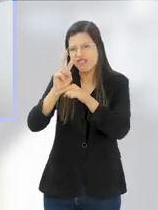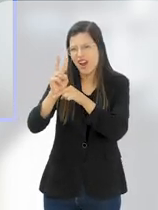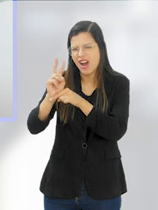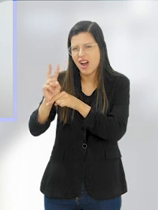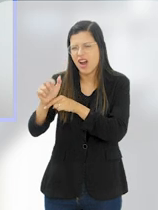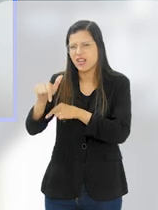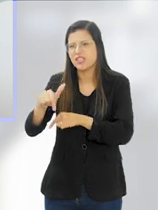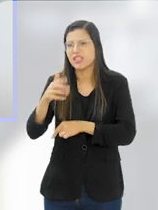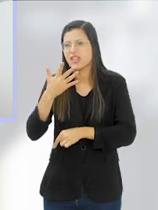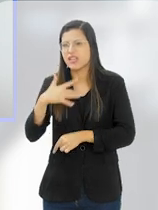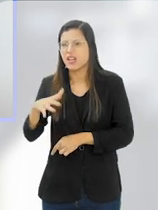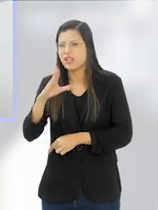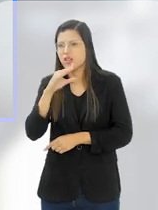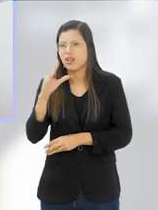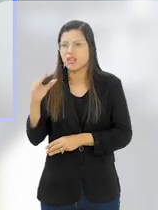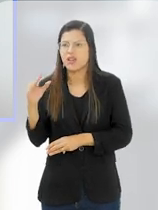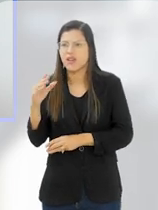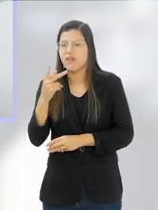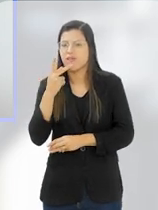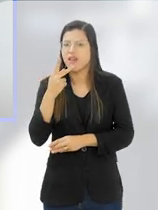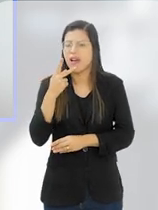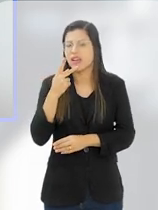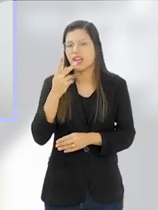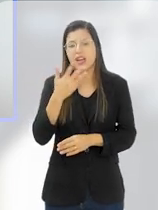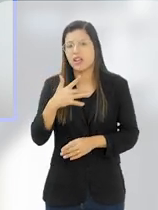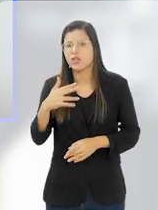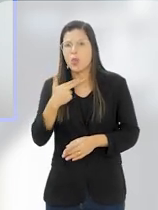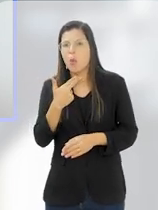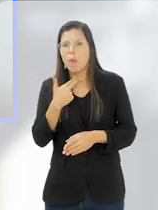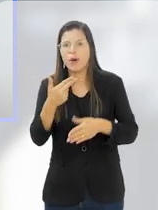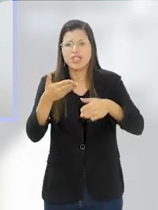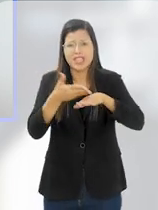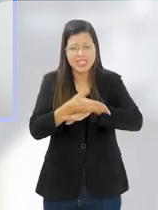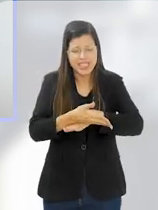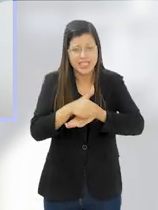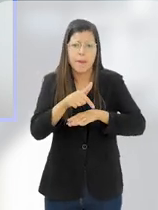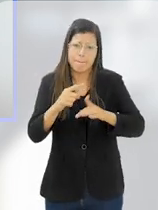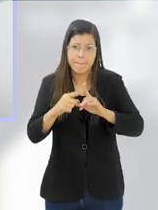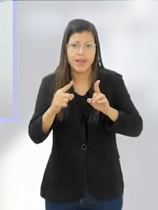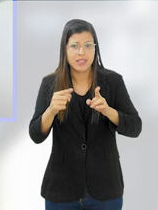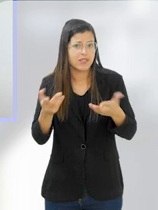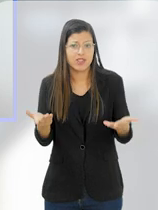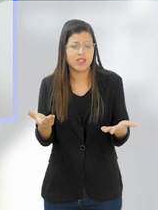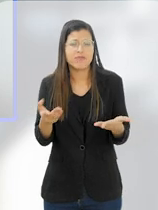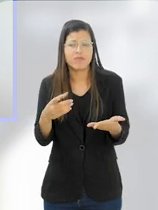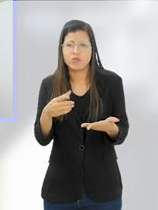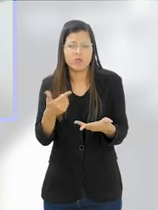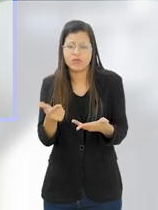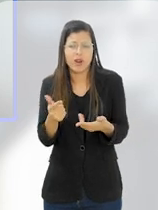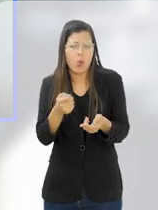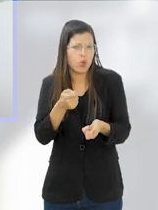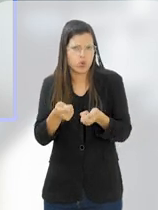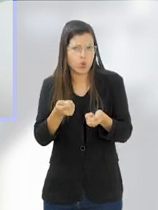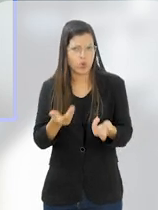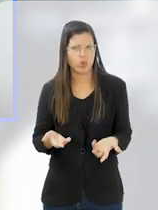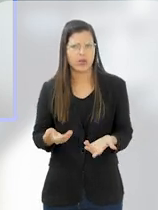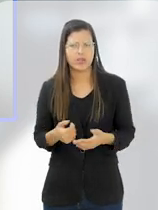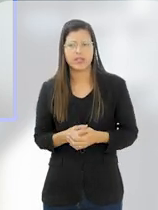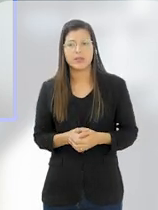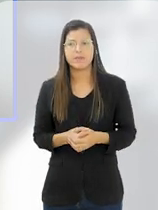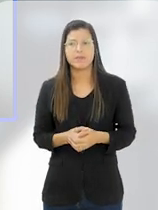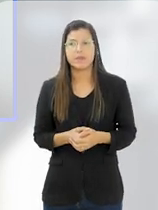crianças e adolescentes, vai dizer que as crianças não podem estar lá, mas elas estão lá. Então, acho que o desafio hoje é fazer com